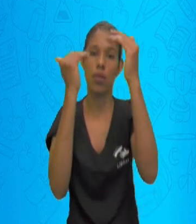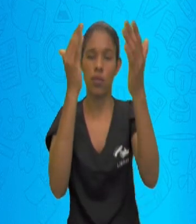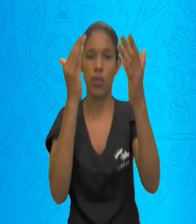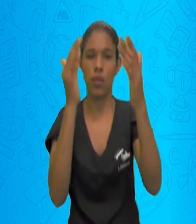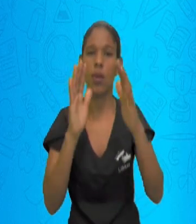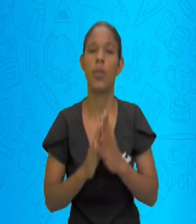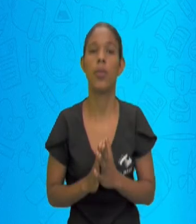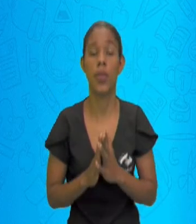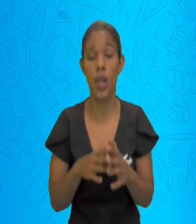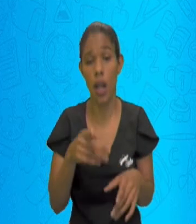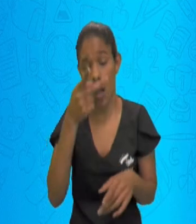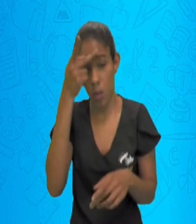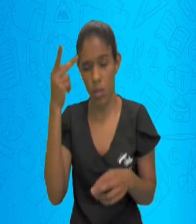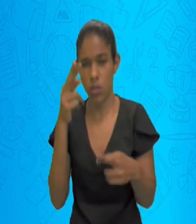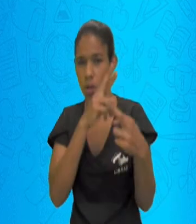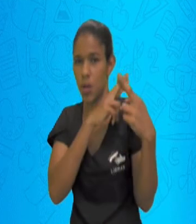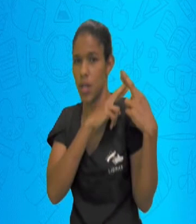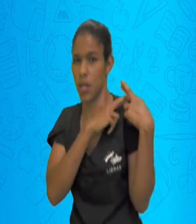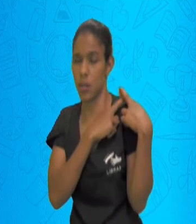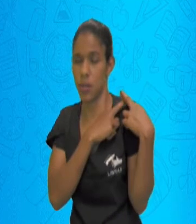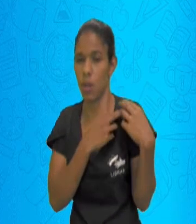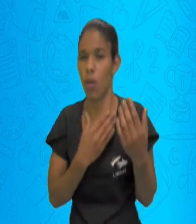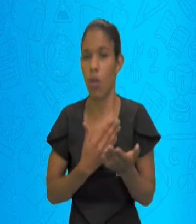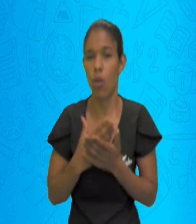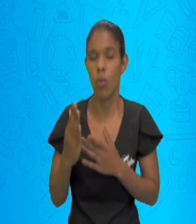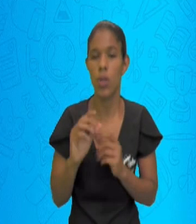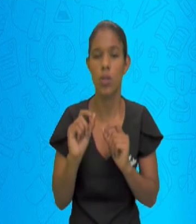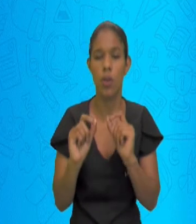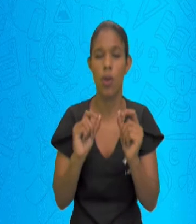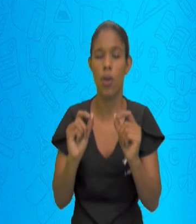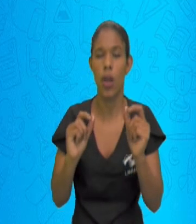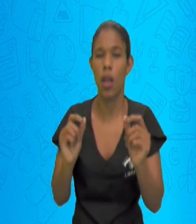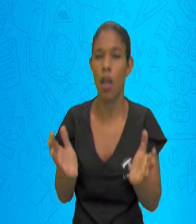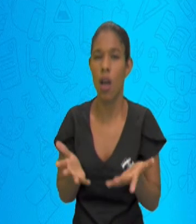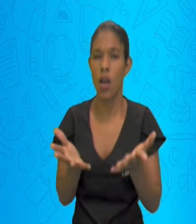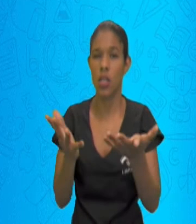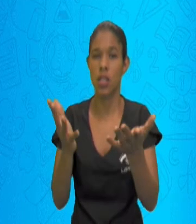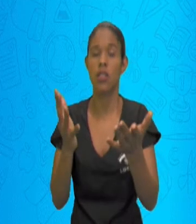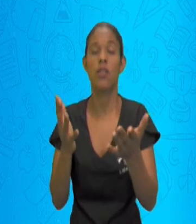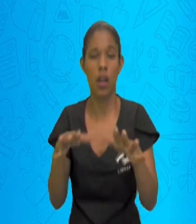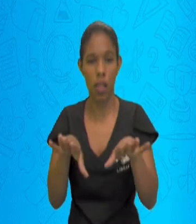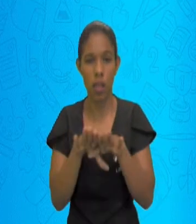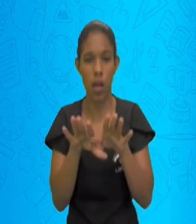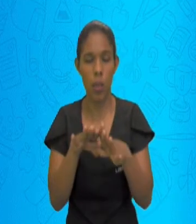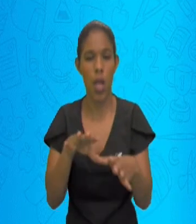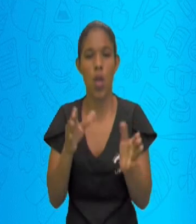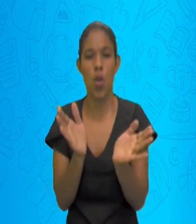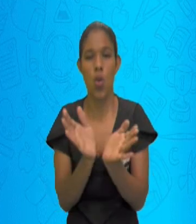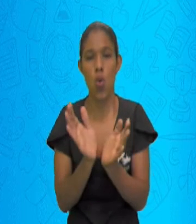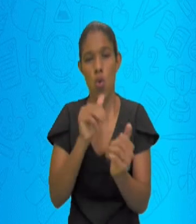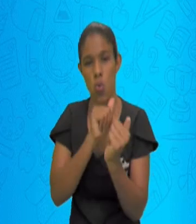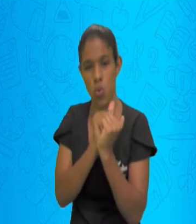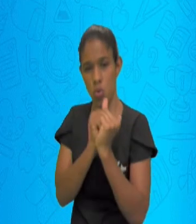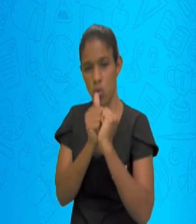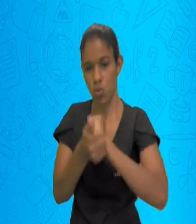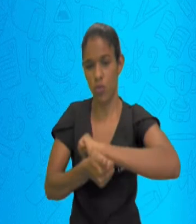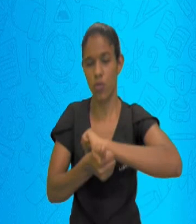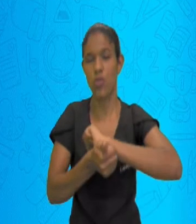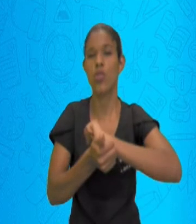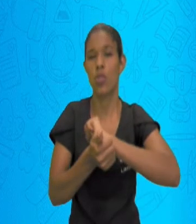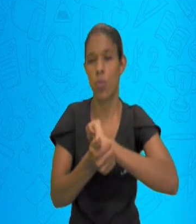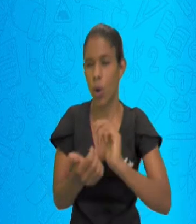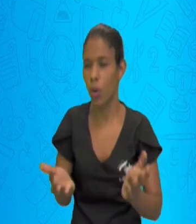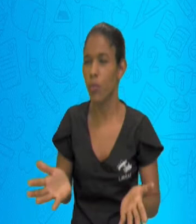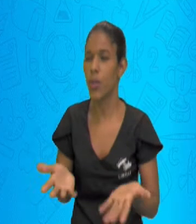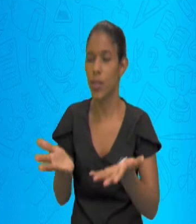samba, que é muito também ligada aos clubes e às torcidas de futebol, como, por exemplo, a Mancha Verde e